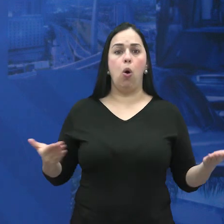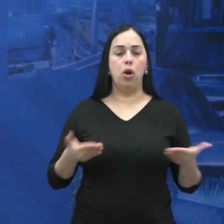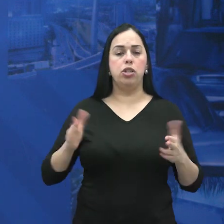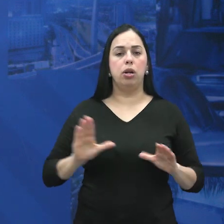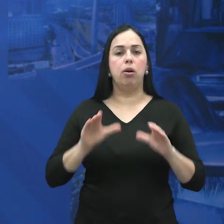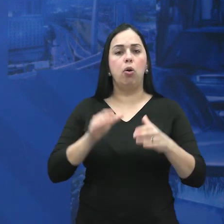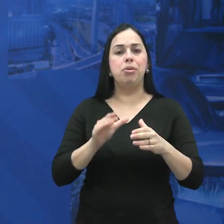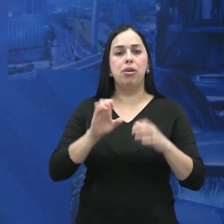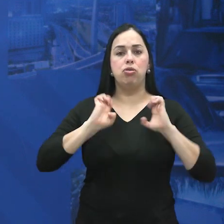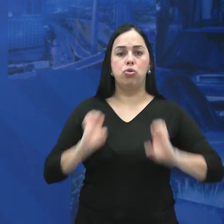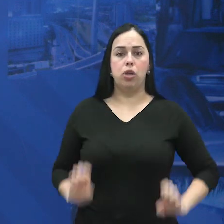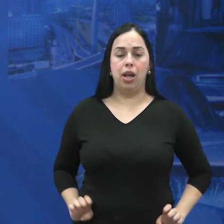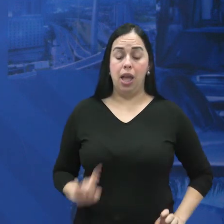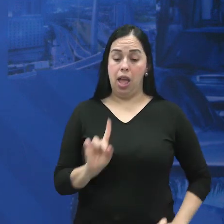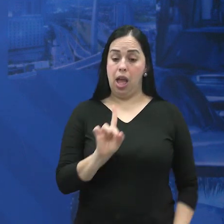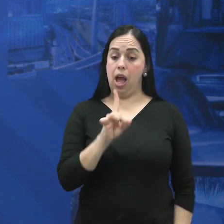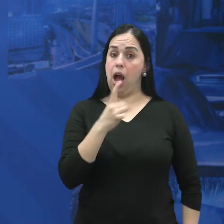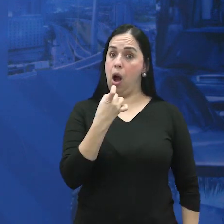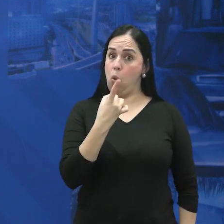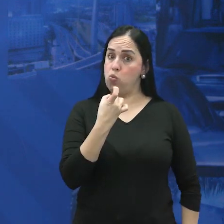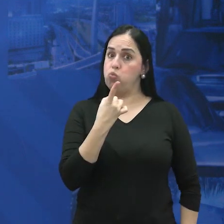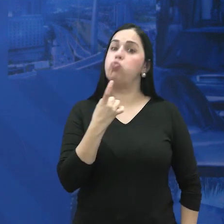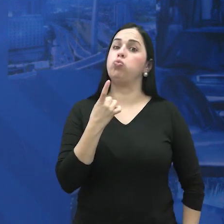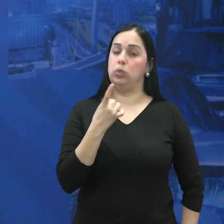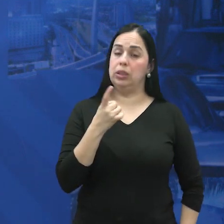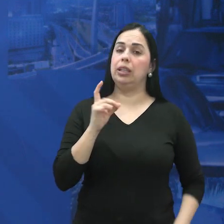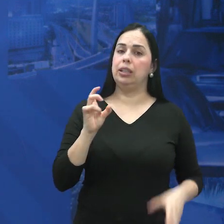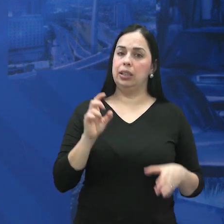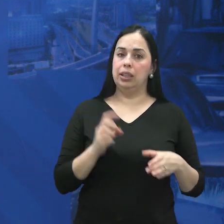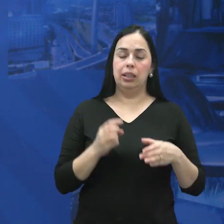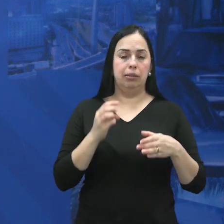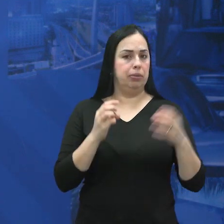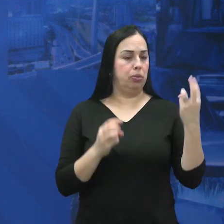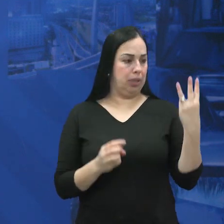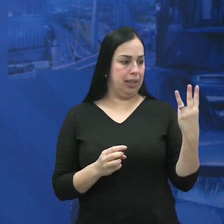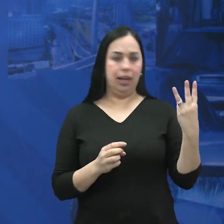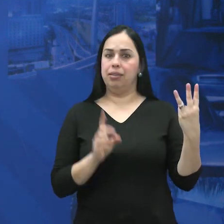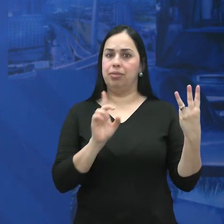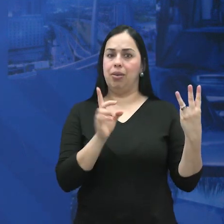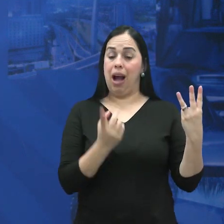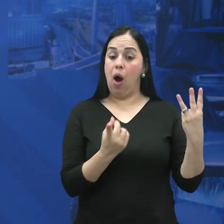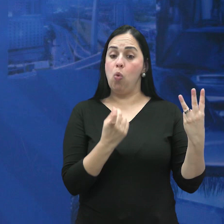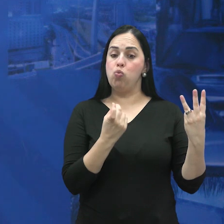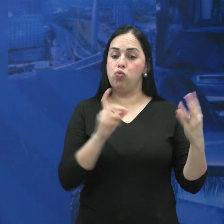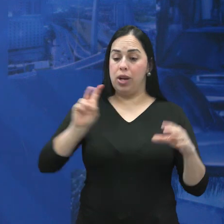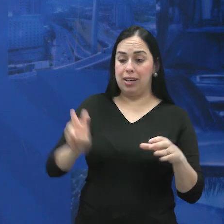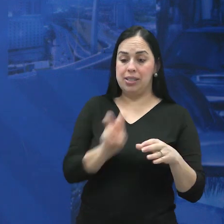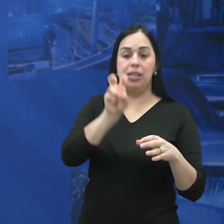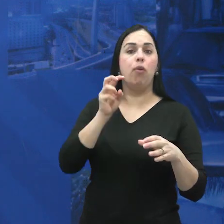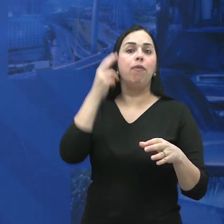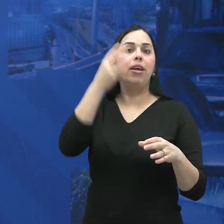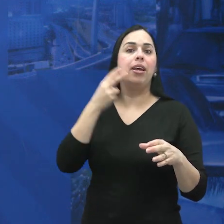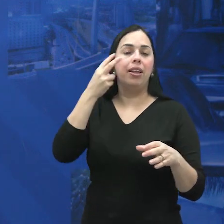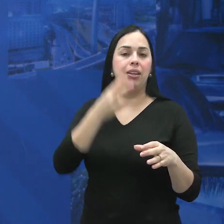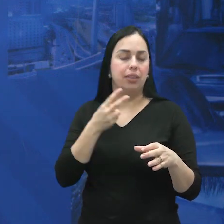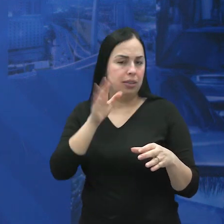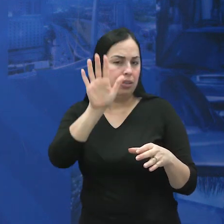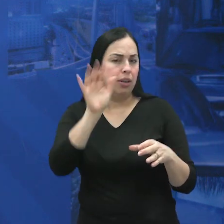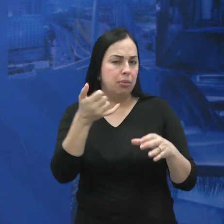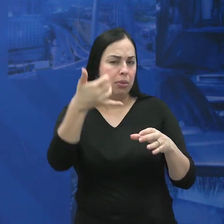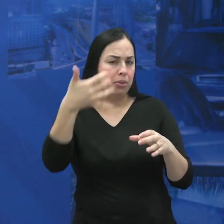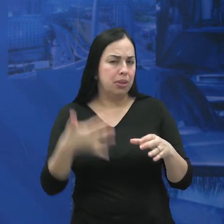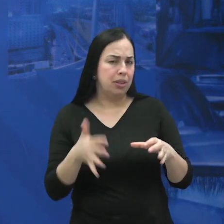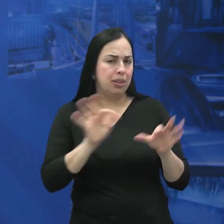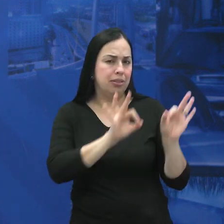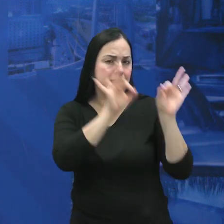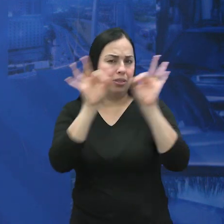a Comissão de Ética, a única das comissões permanentes que, em vez de 3, é formada por 5 vereadores.